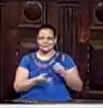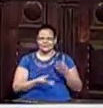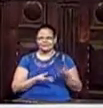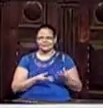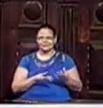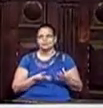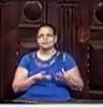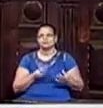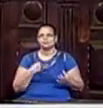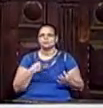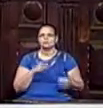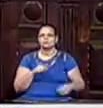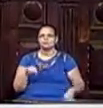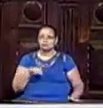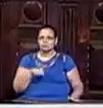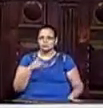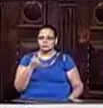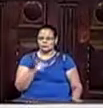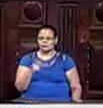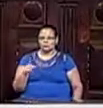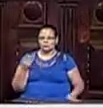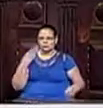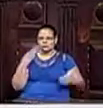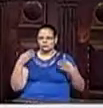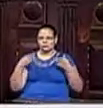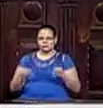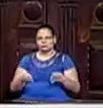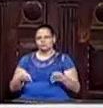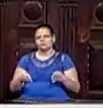receita para essas áreas